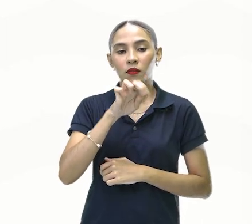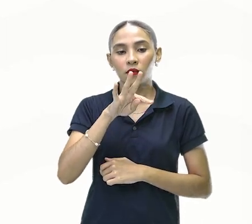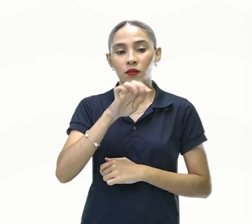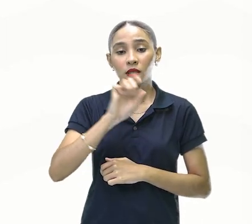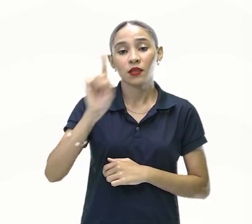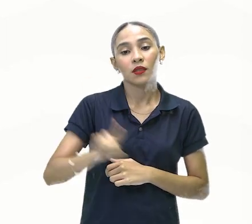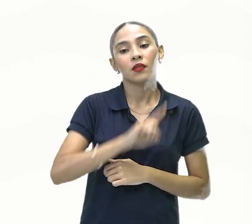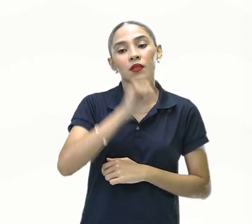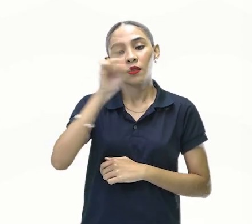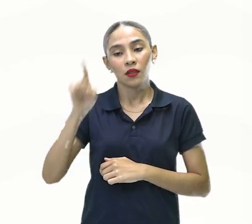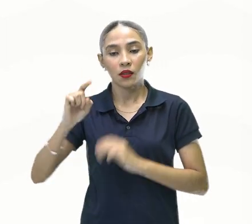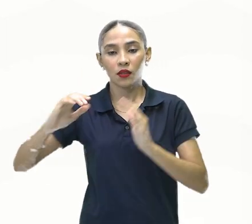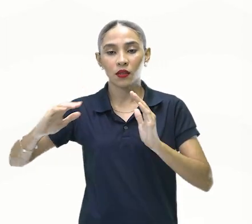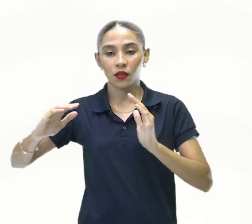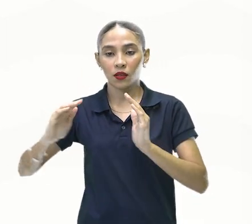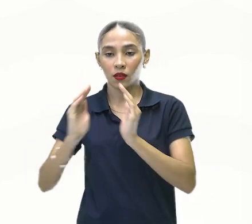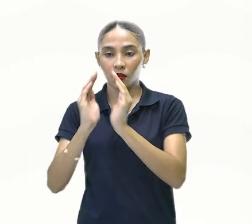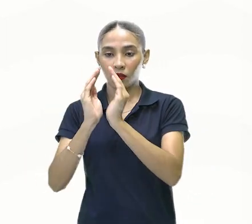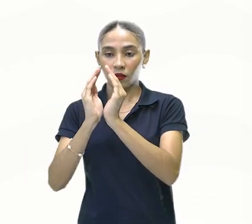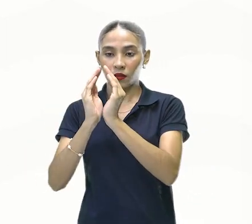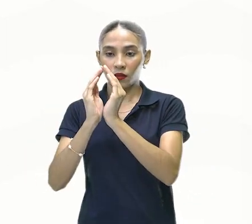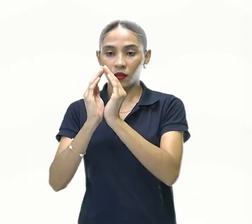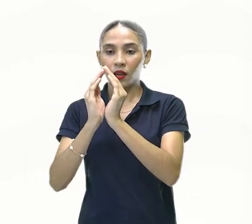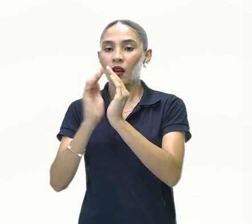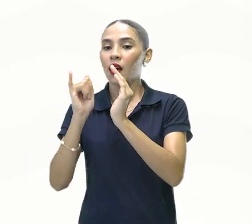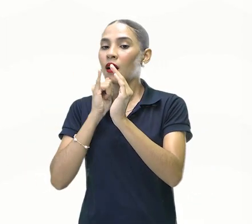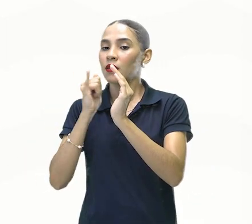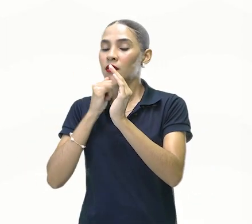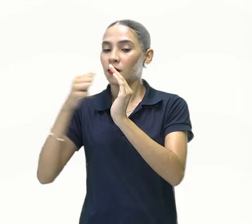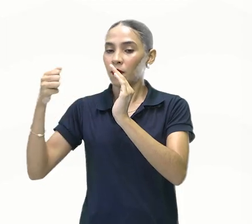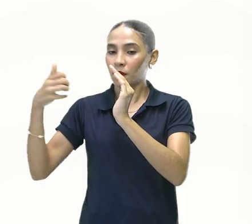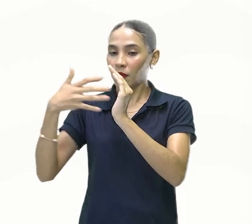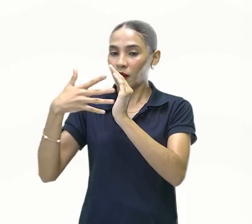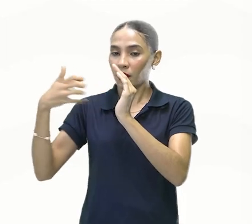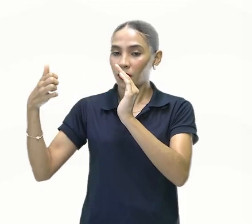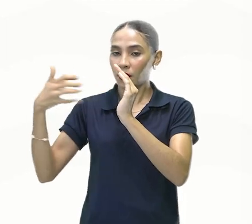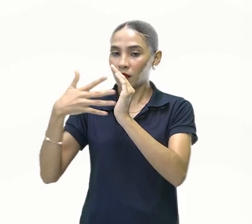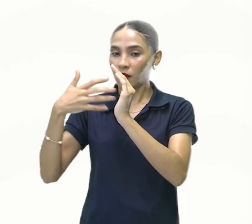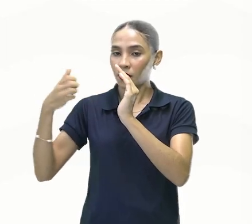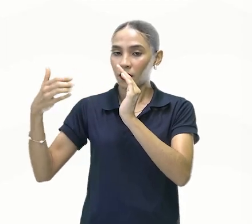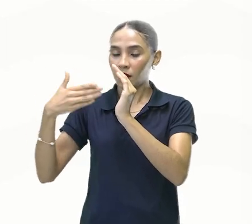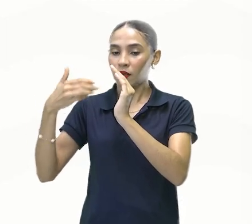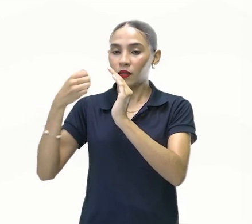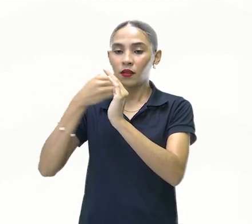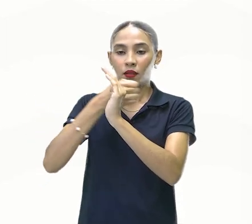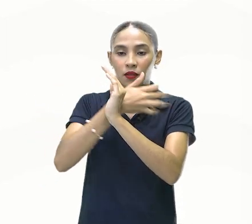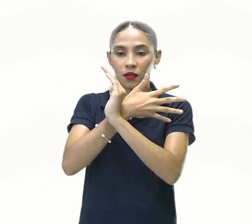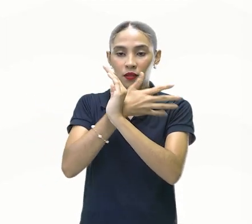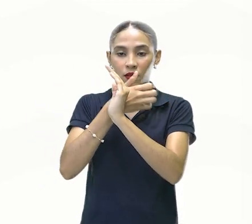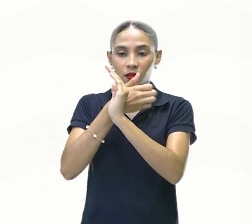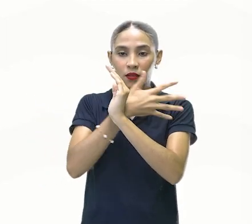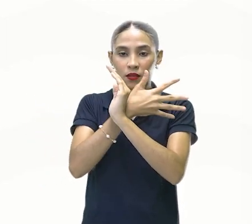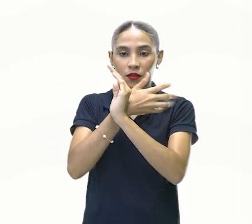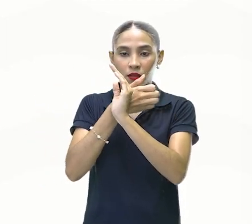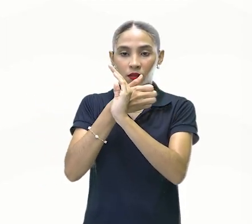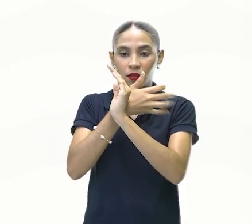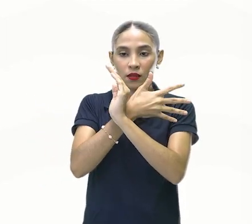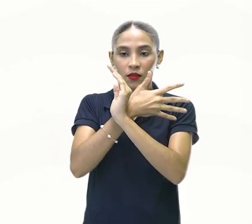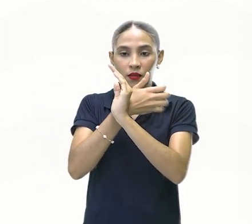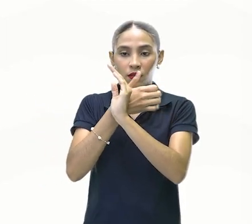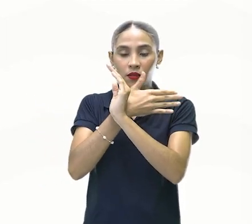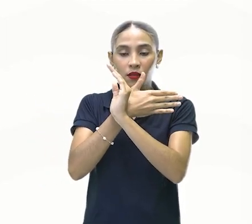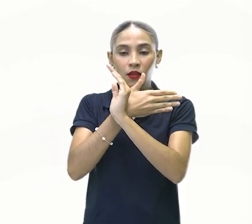divergente. Já na convergente, os raios que chegam na lente, ao atravessá-la,